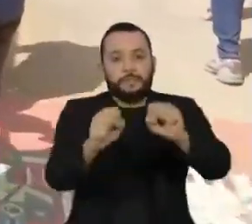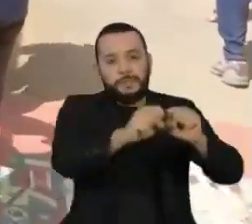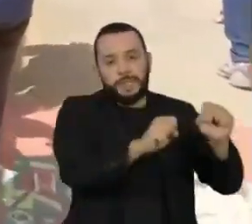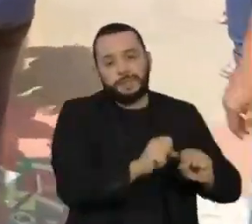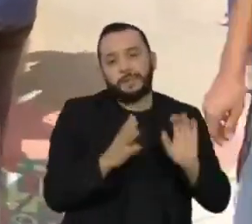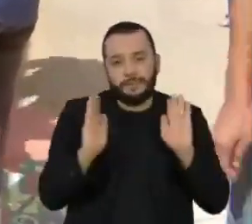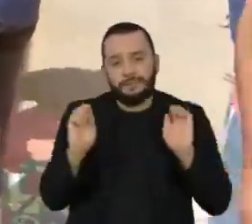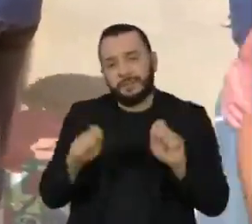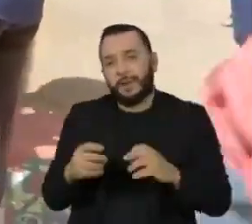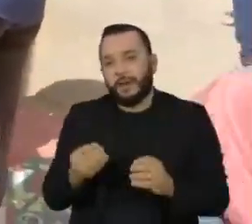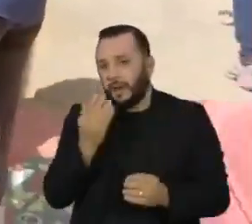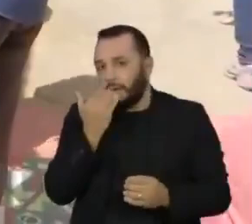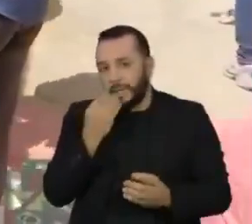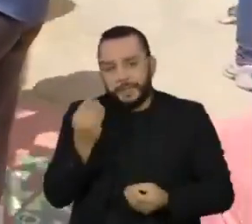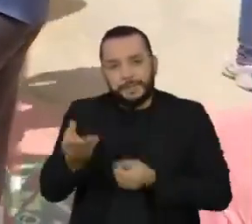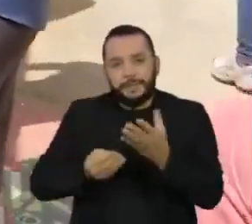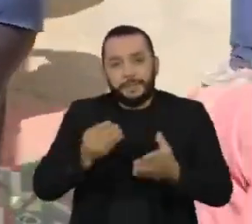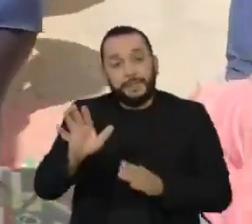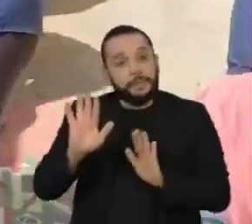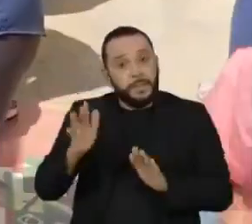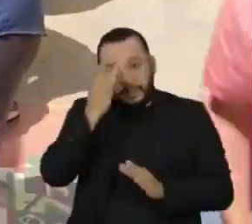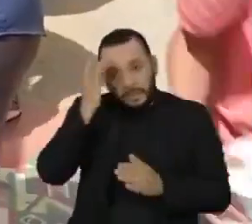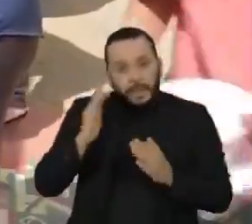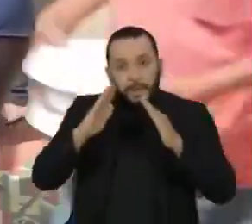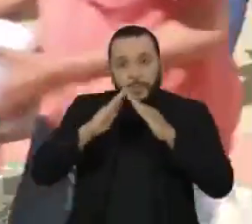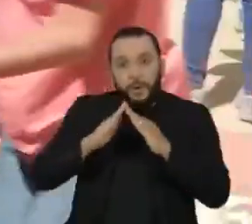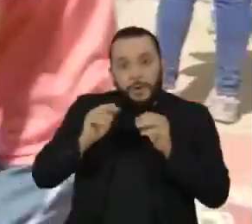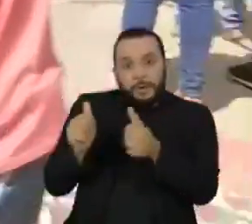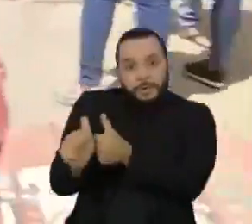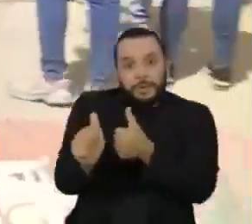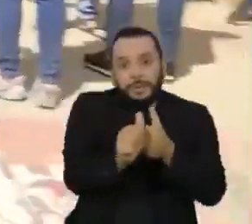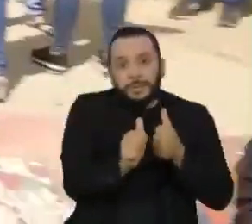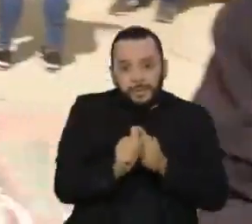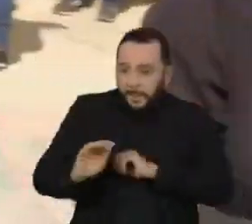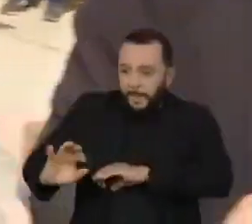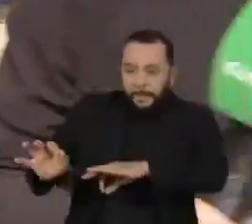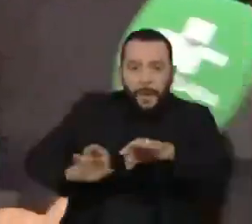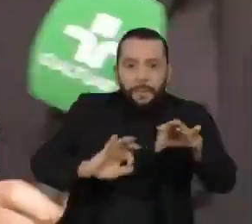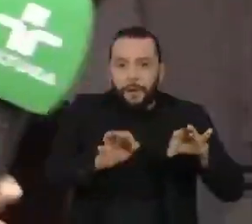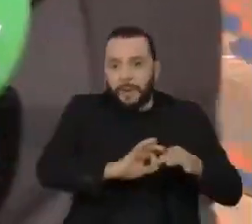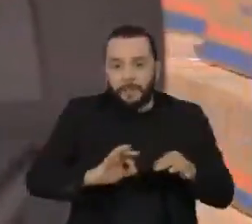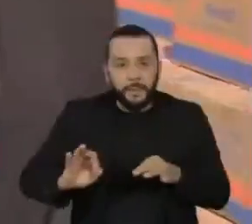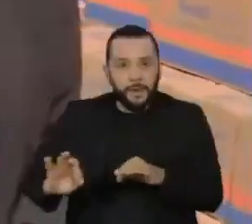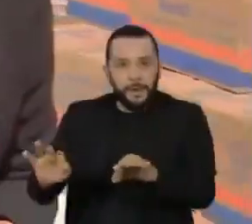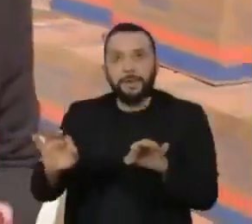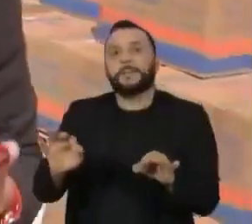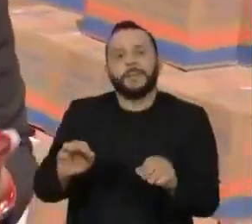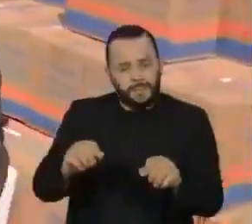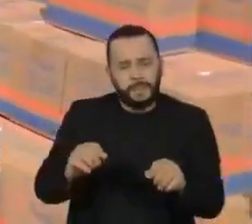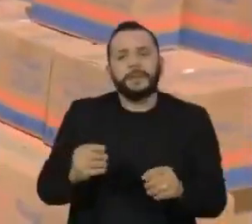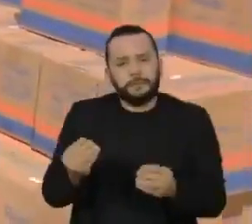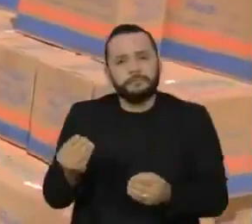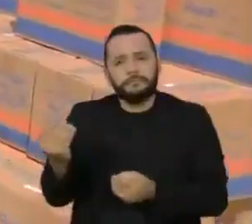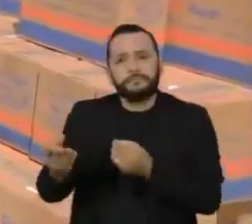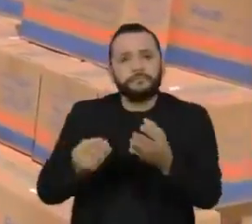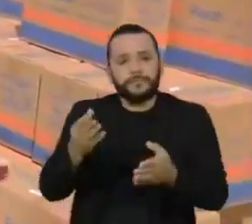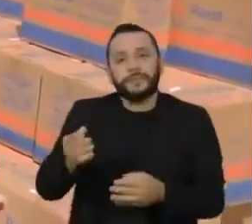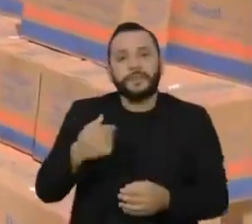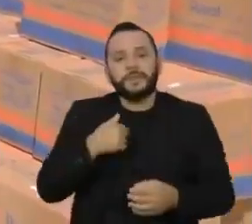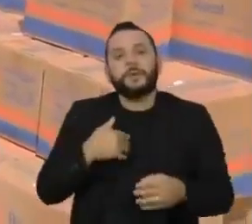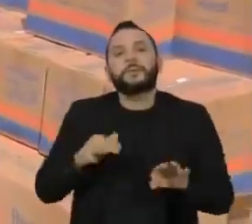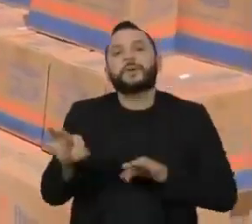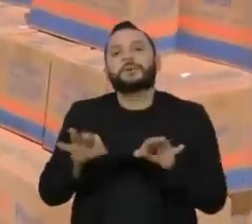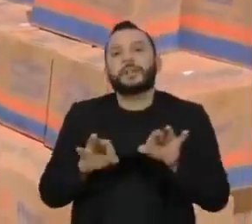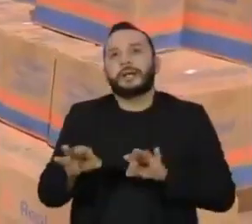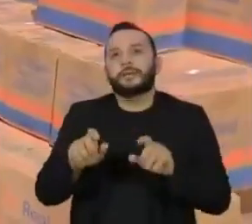doação desses alimentos, mas são os próprios moradores que coordenam aqui a ação do projeto Cabeção, que